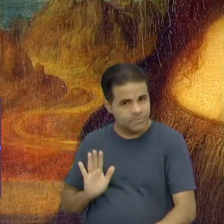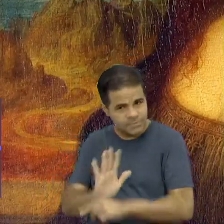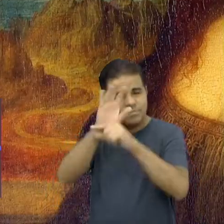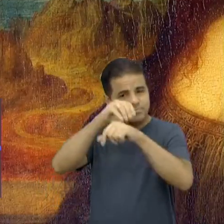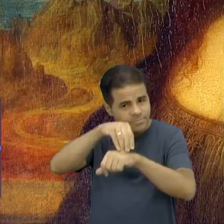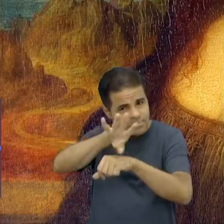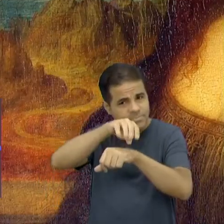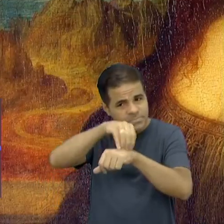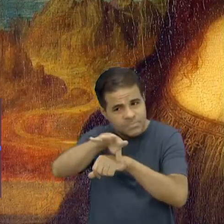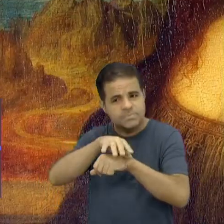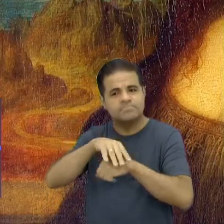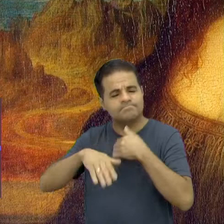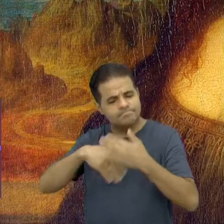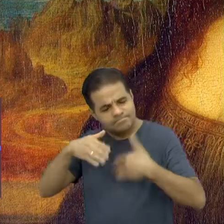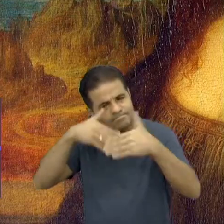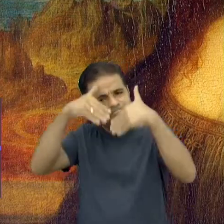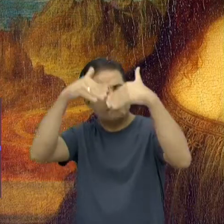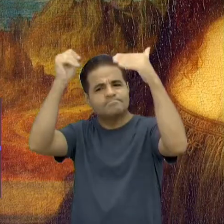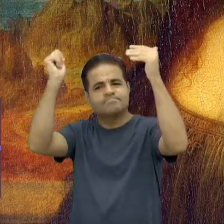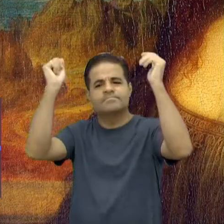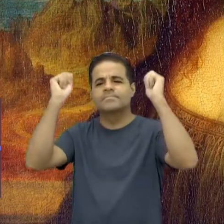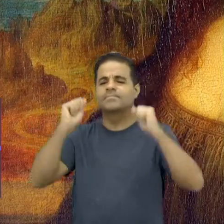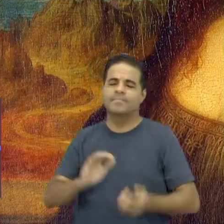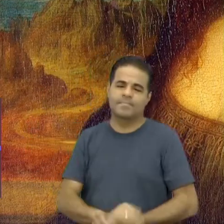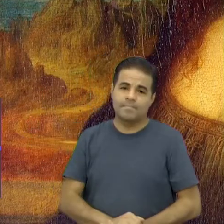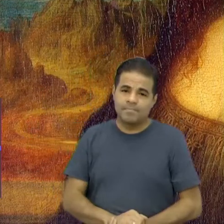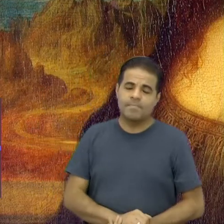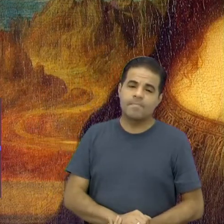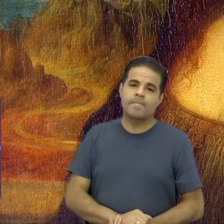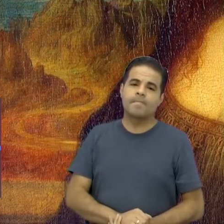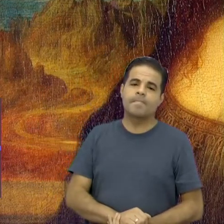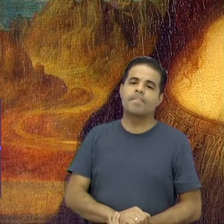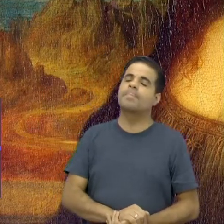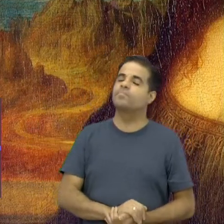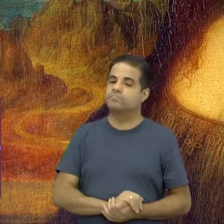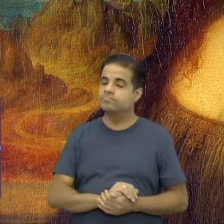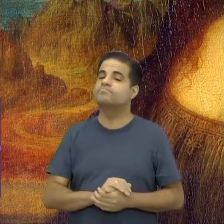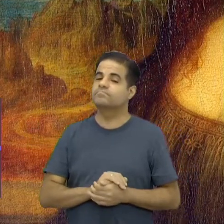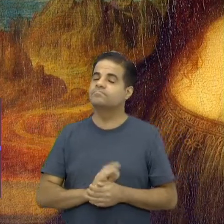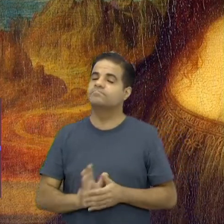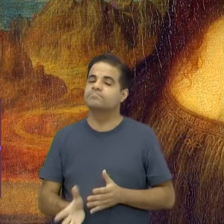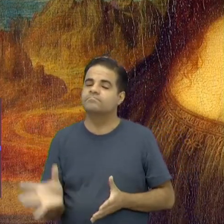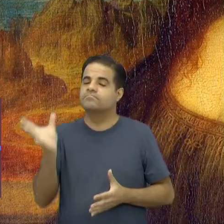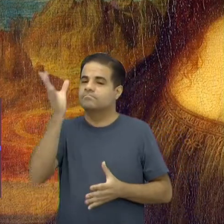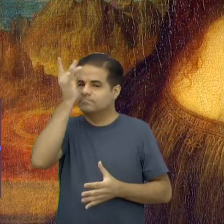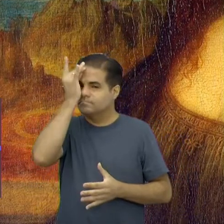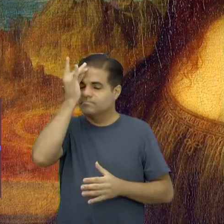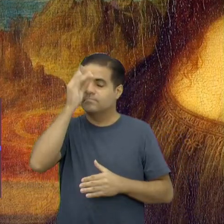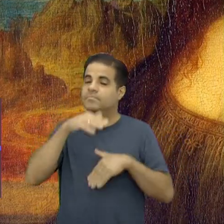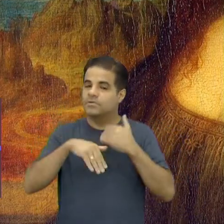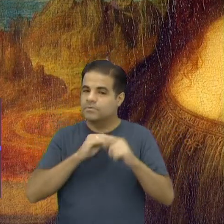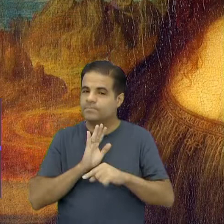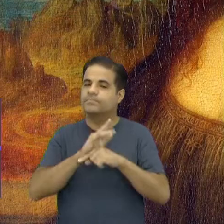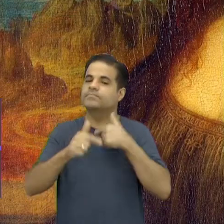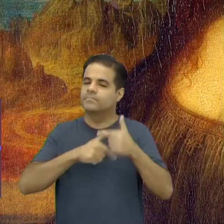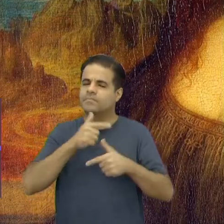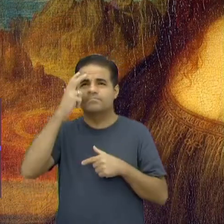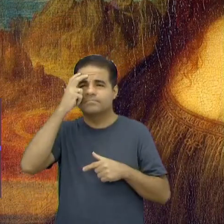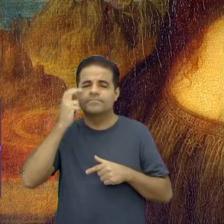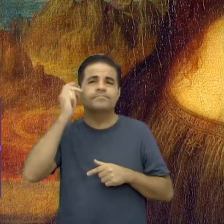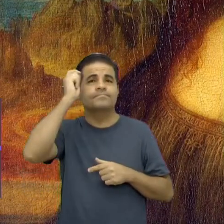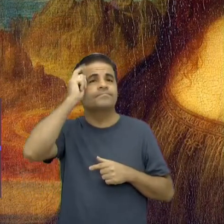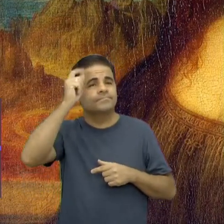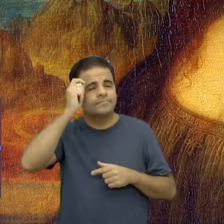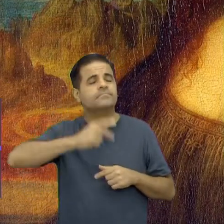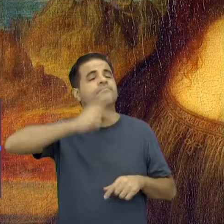vocês explorarem, gente, bagagem, processo aí do repertório de vocês acadêmico, né, e cultural